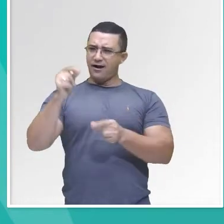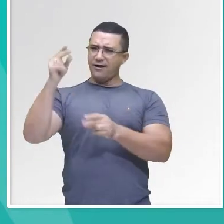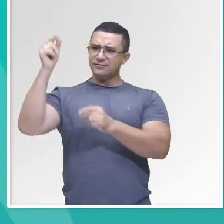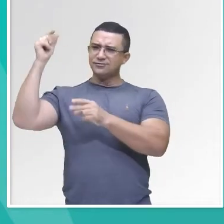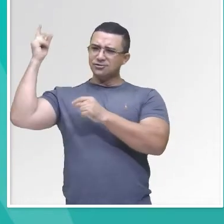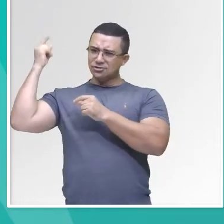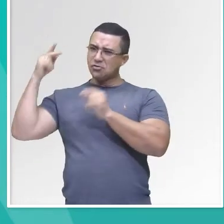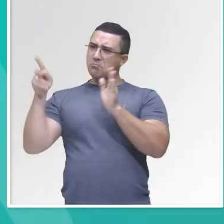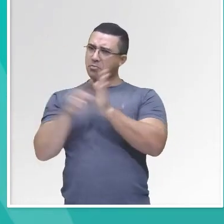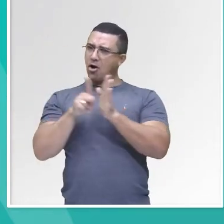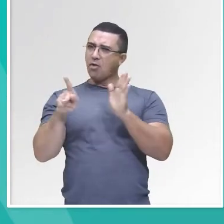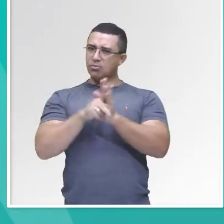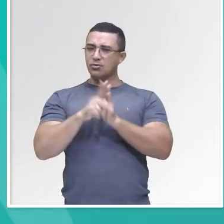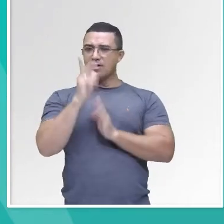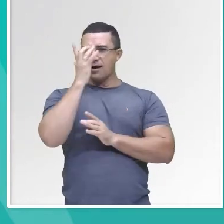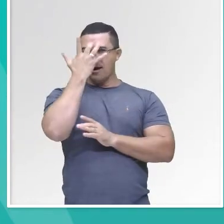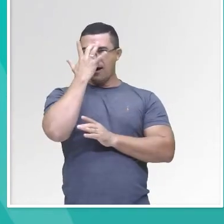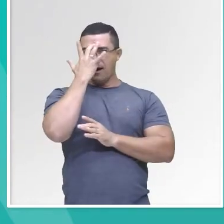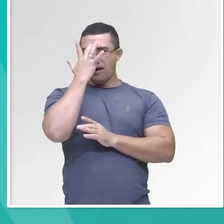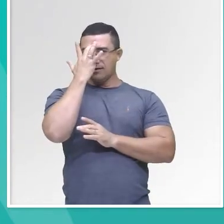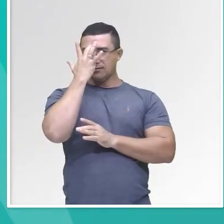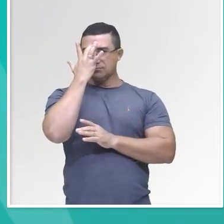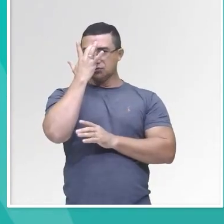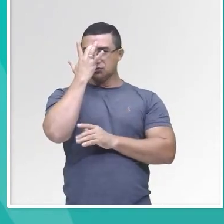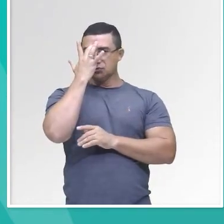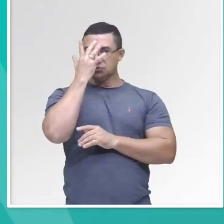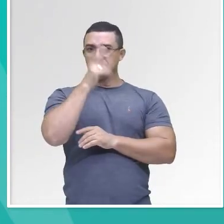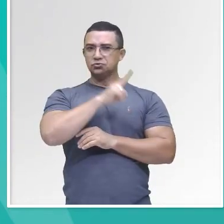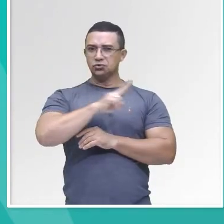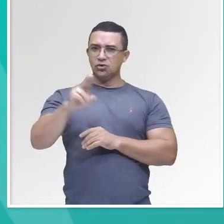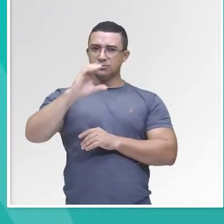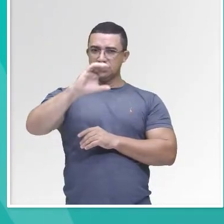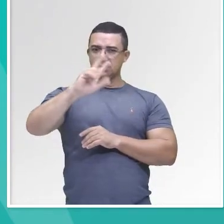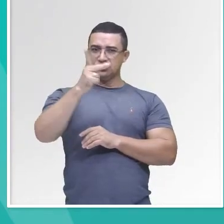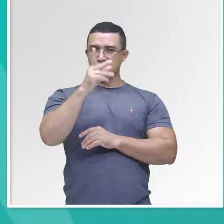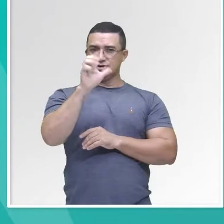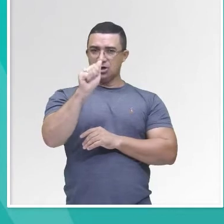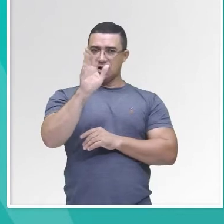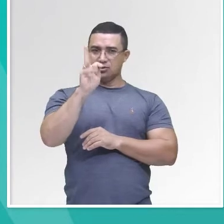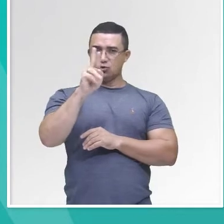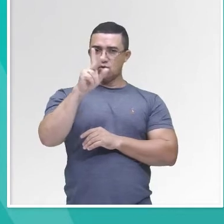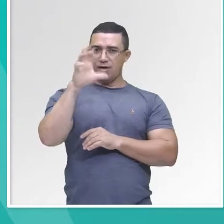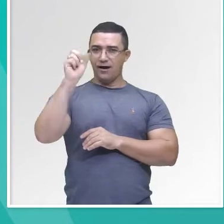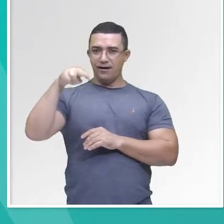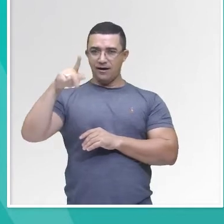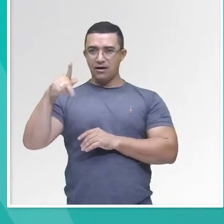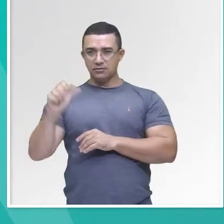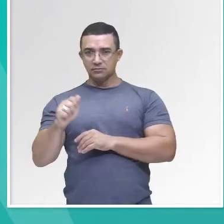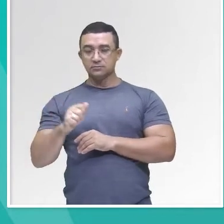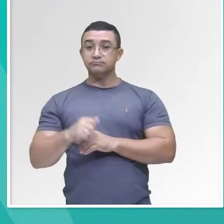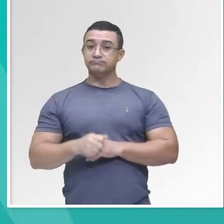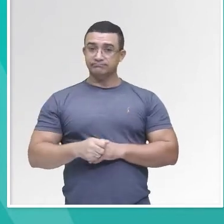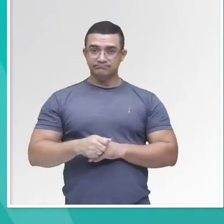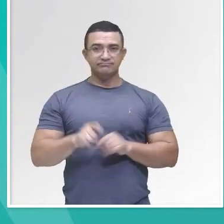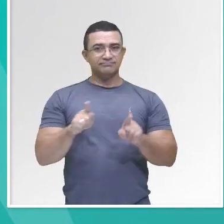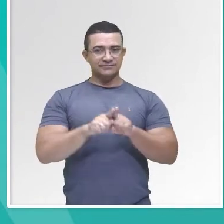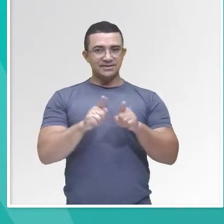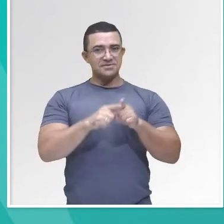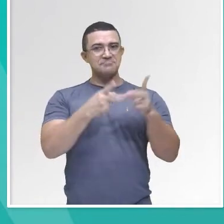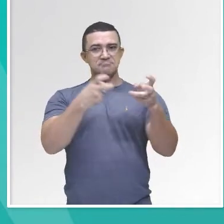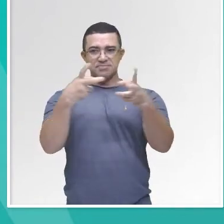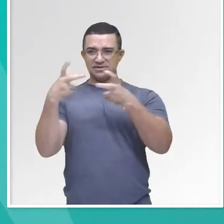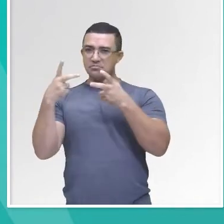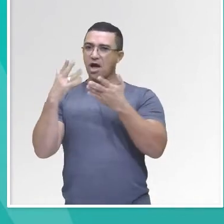indiano chamado chaturanga. Nesse chaturanga, a gente podia perceber a presença de